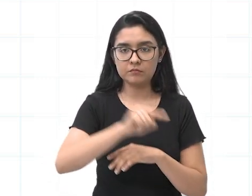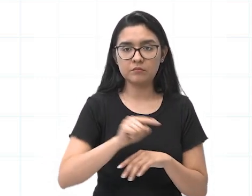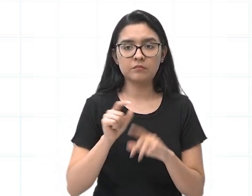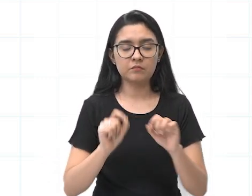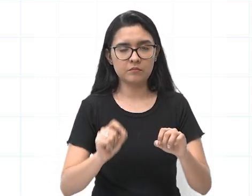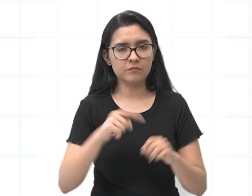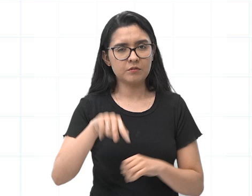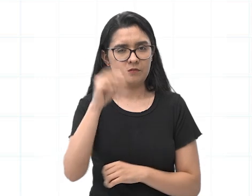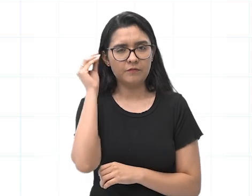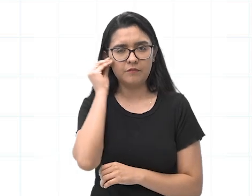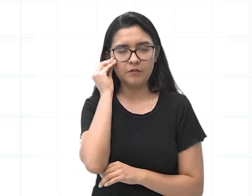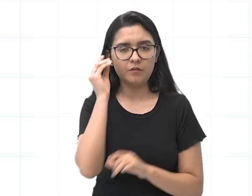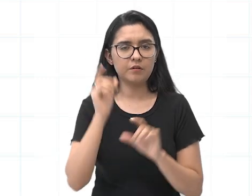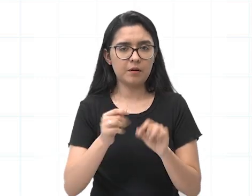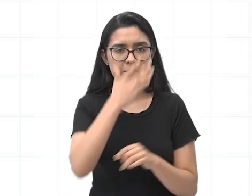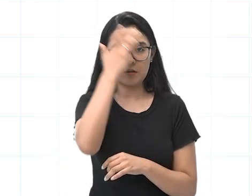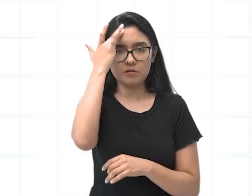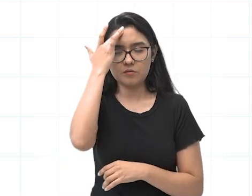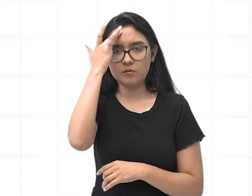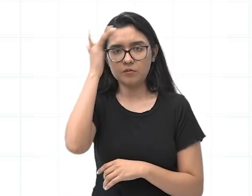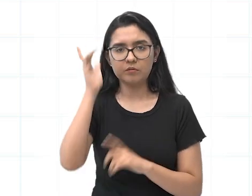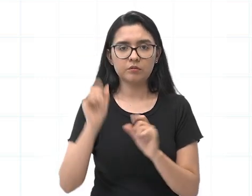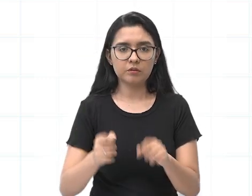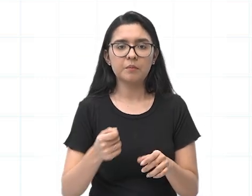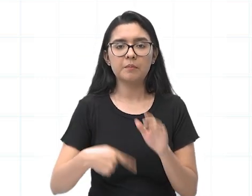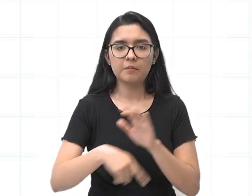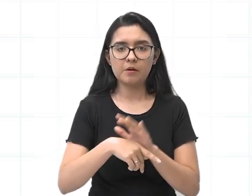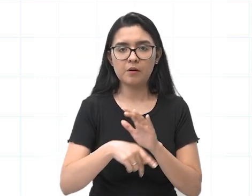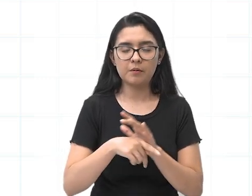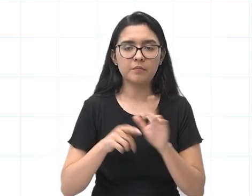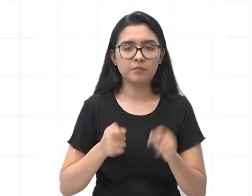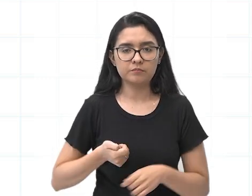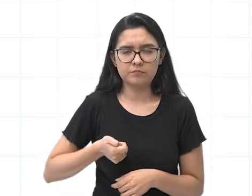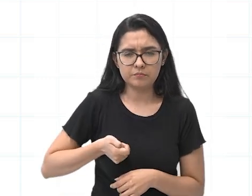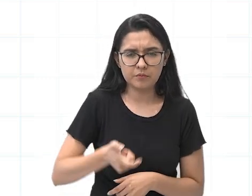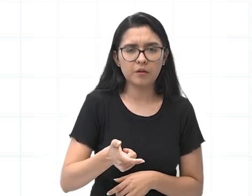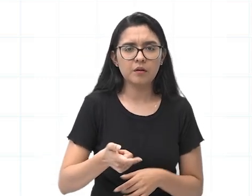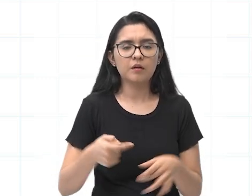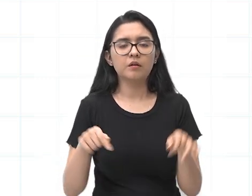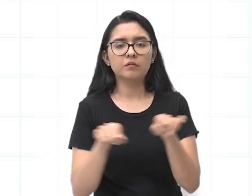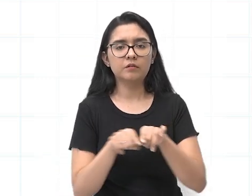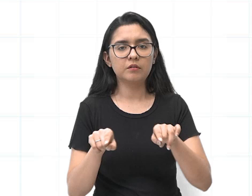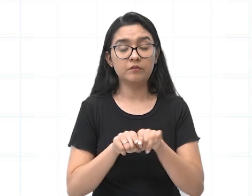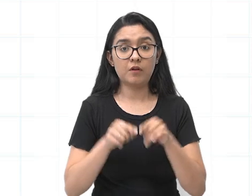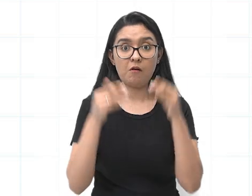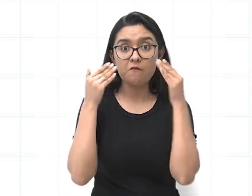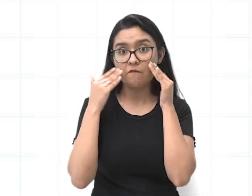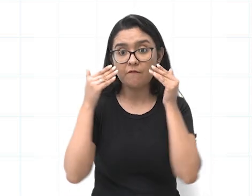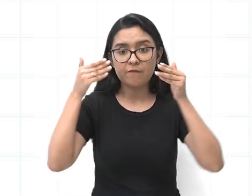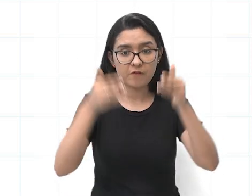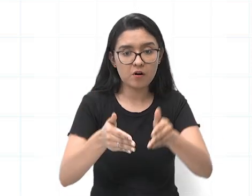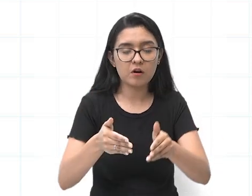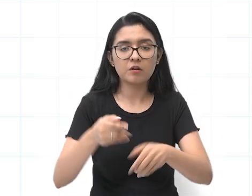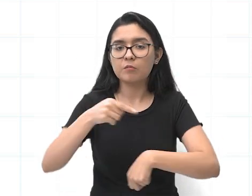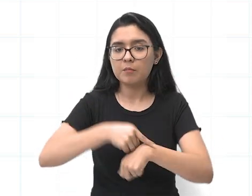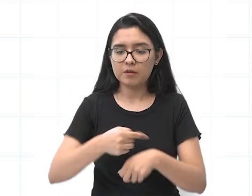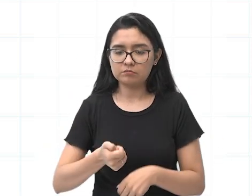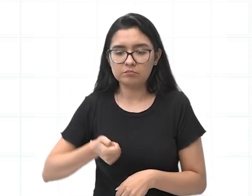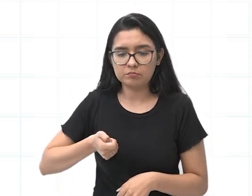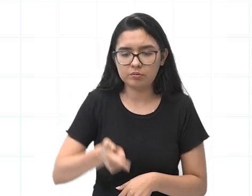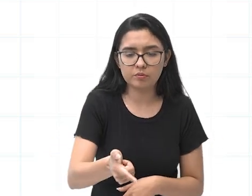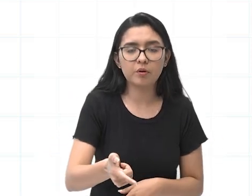conseguir acertar. E o círculo que tem que é um pouquinho maior, vale 25 pontos. Então, as pessoas que jogam